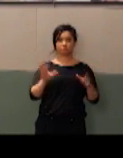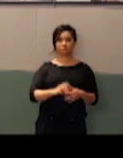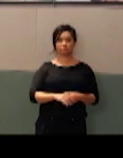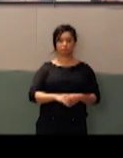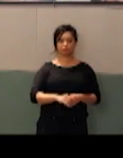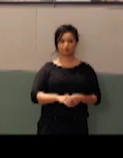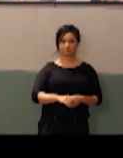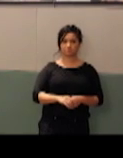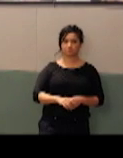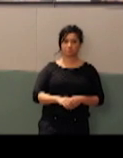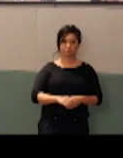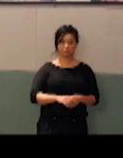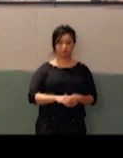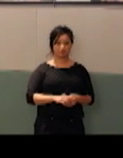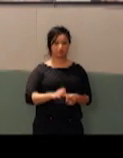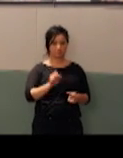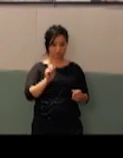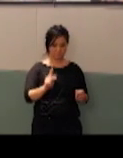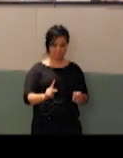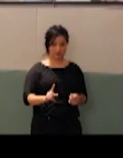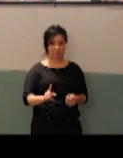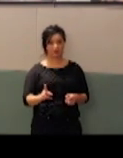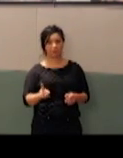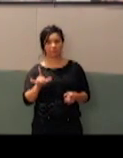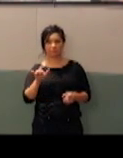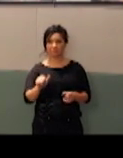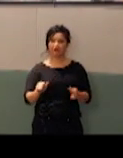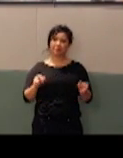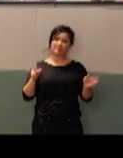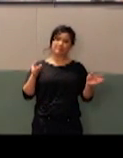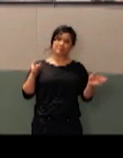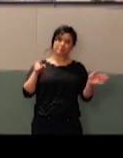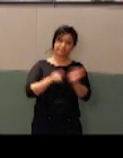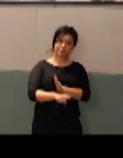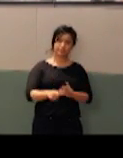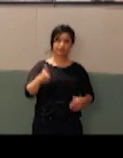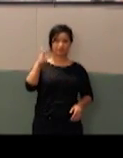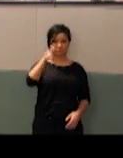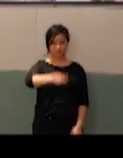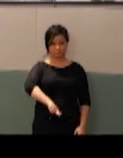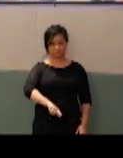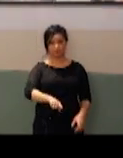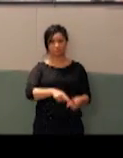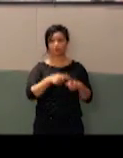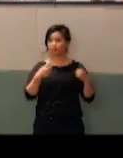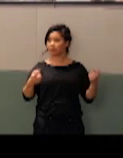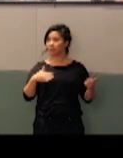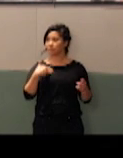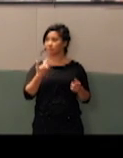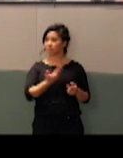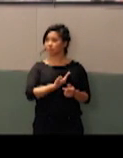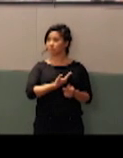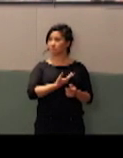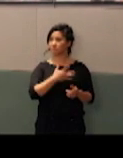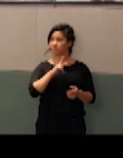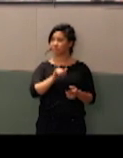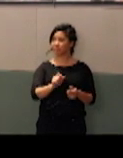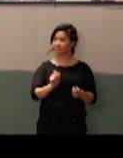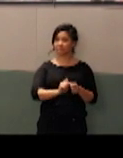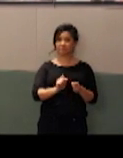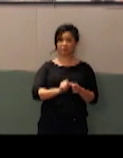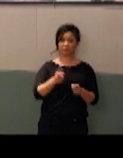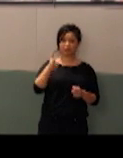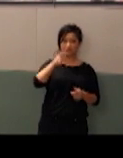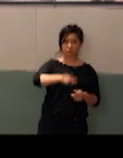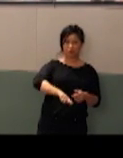Está repetindo a pergunta. Eu não quero ser indelicado, mas nós vamos fazer uma nova rodada com a mesma temática, é